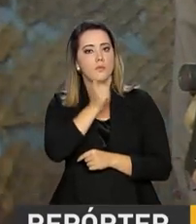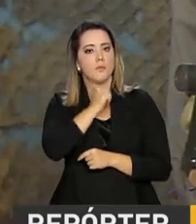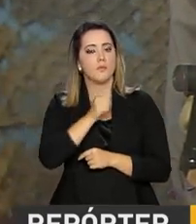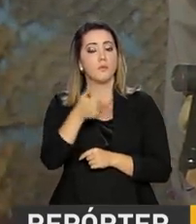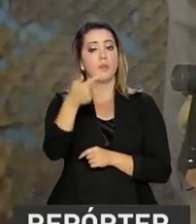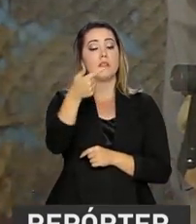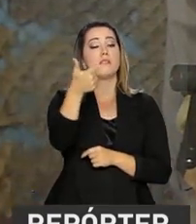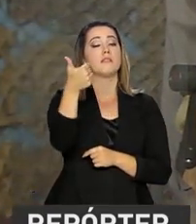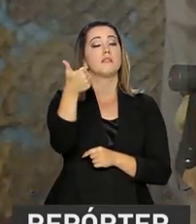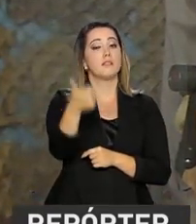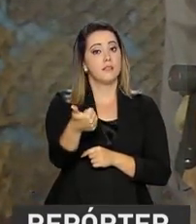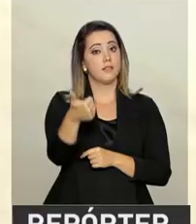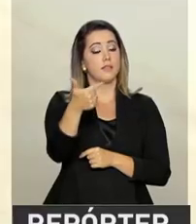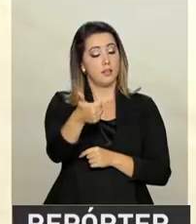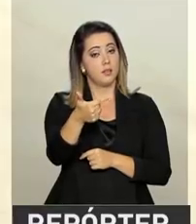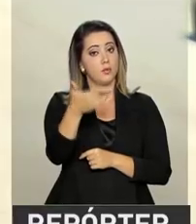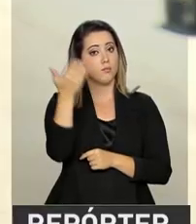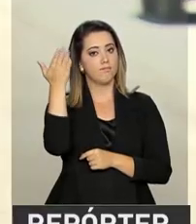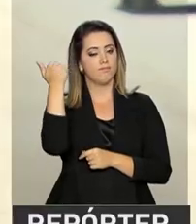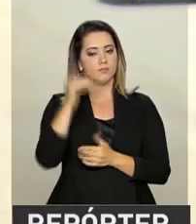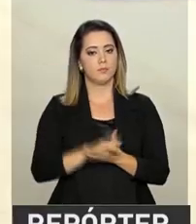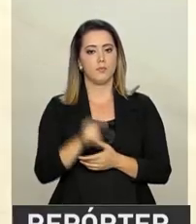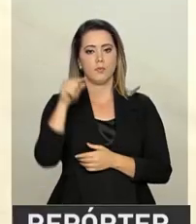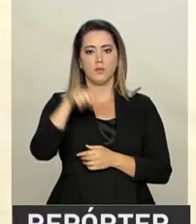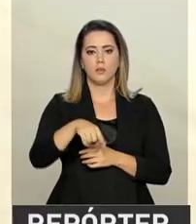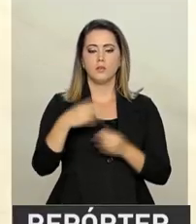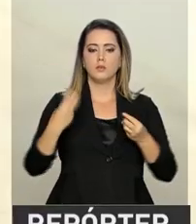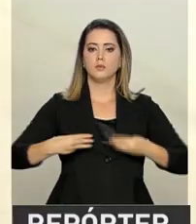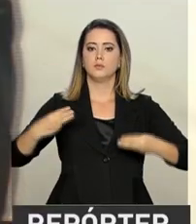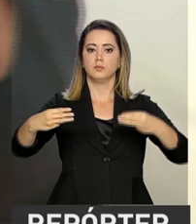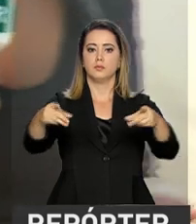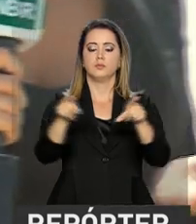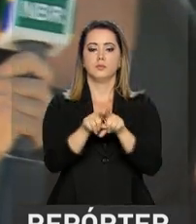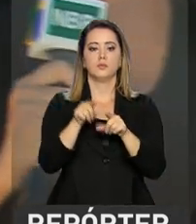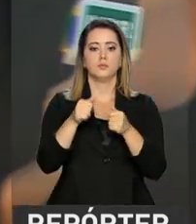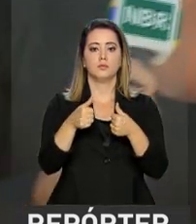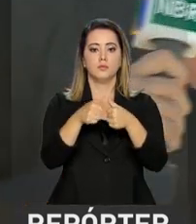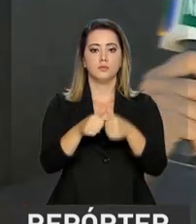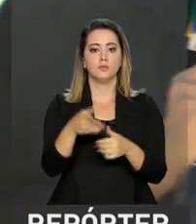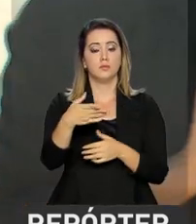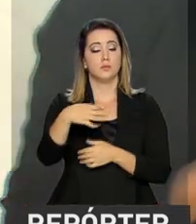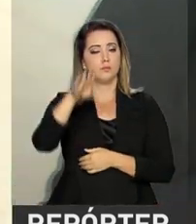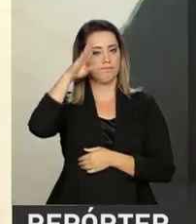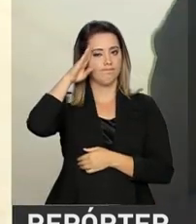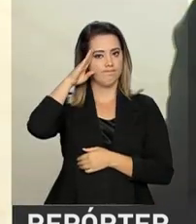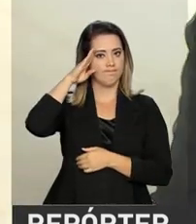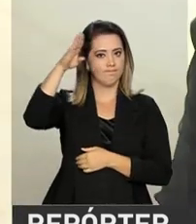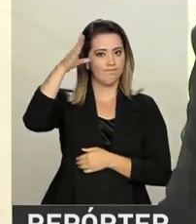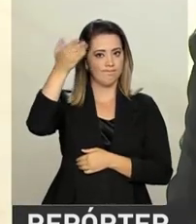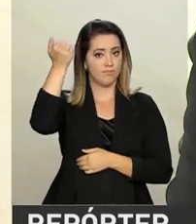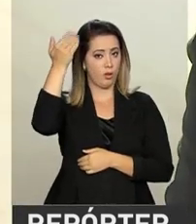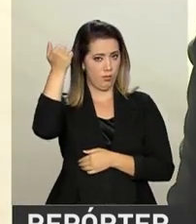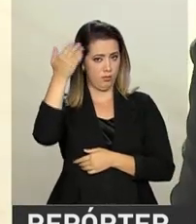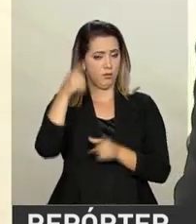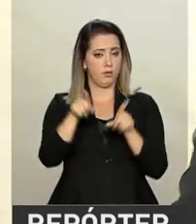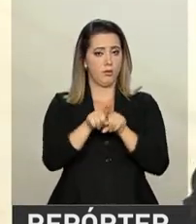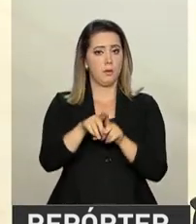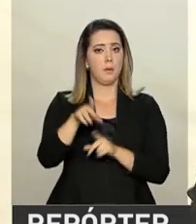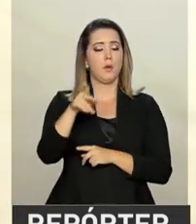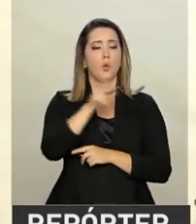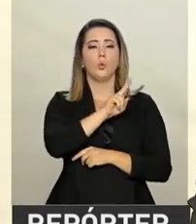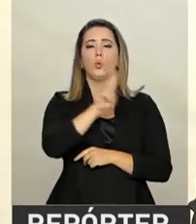72 anos atrás e aqui na esplanada dos ministérios que esses seis combatentes de guerra o chamado os pracinhas